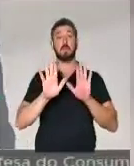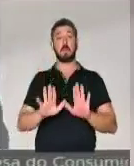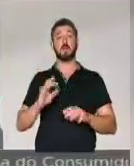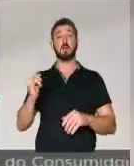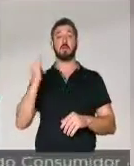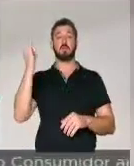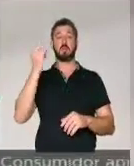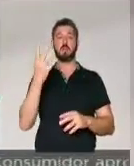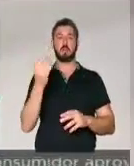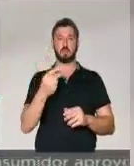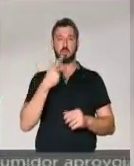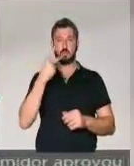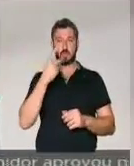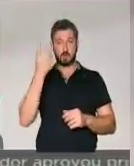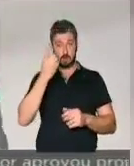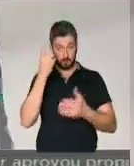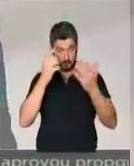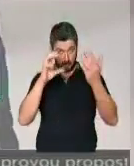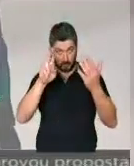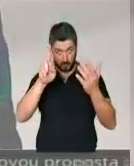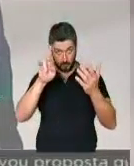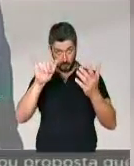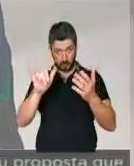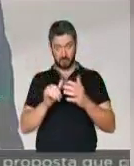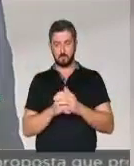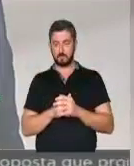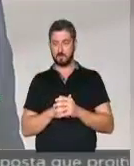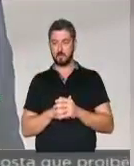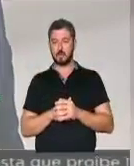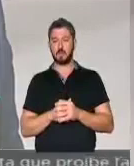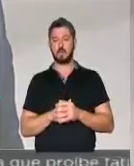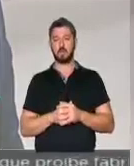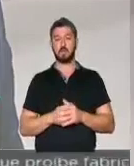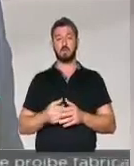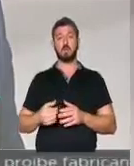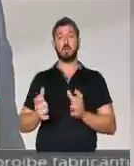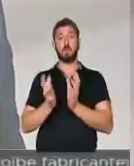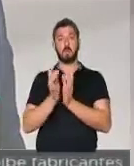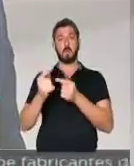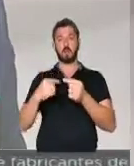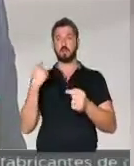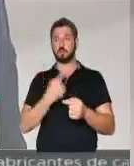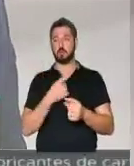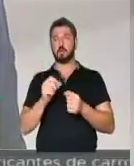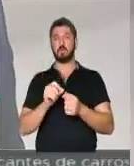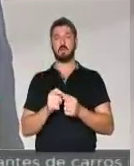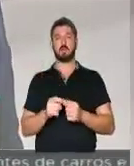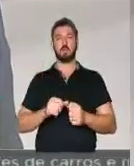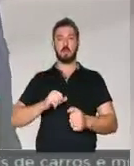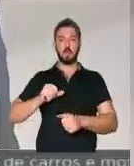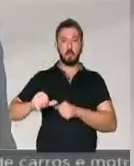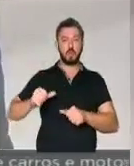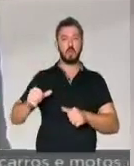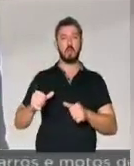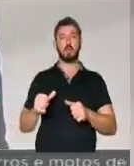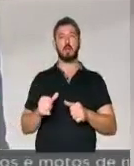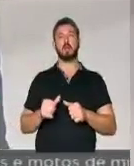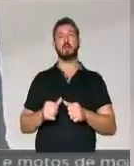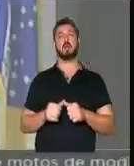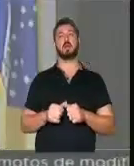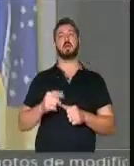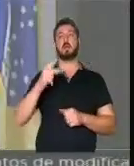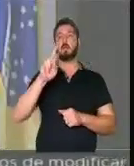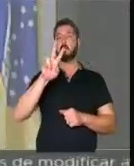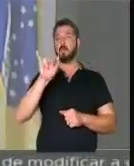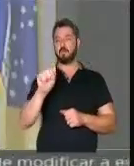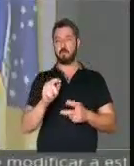importante, caro deputado Eduardo Cury, também que possamos fazer o nosso partido, a renovação, as